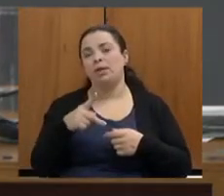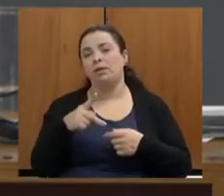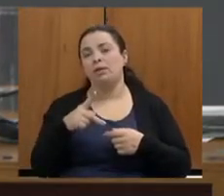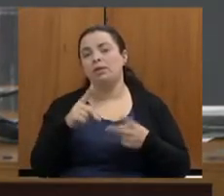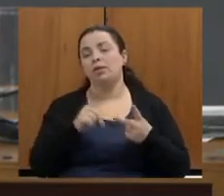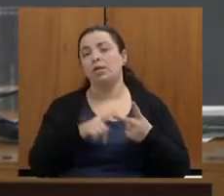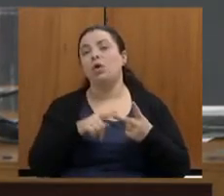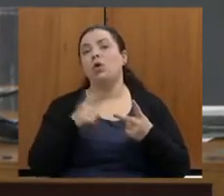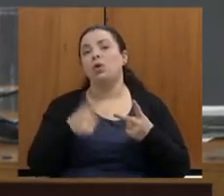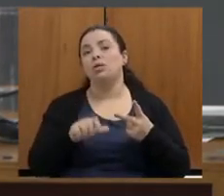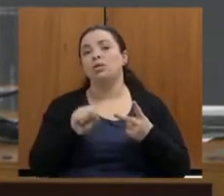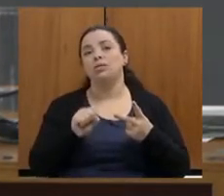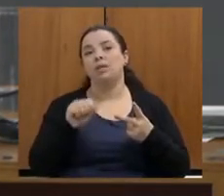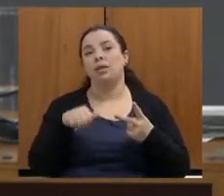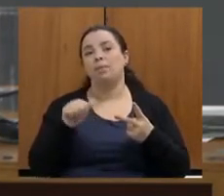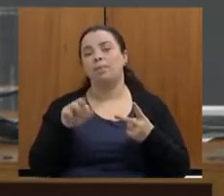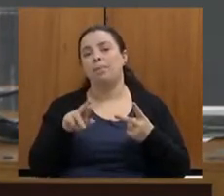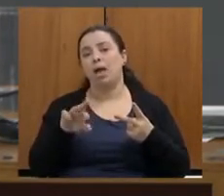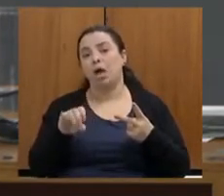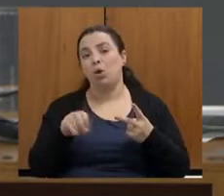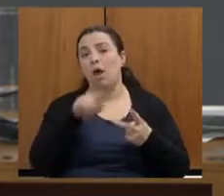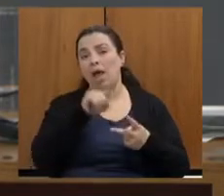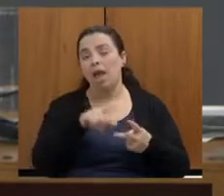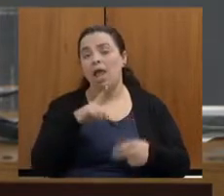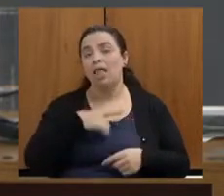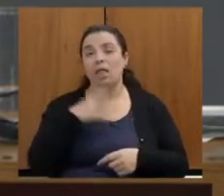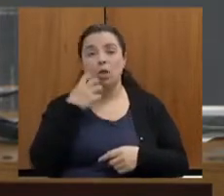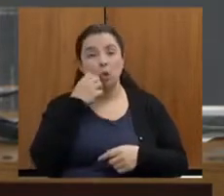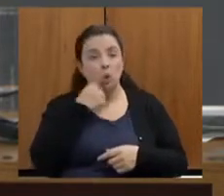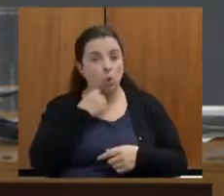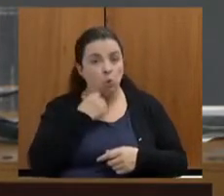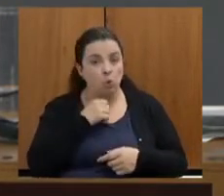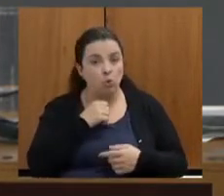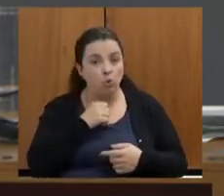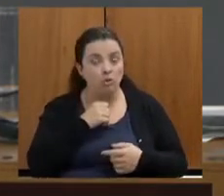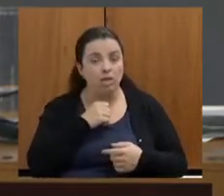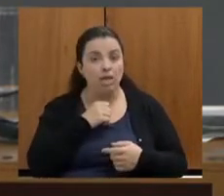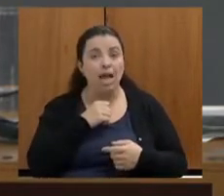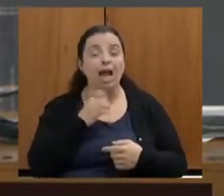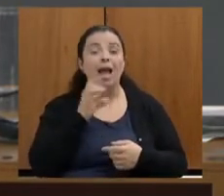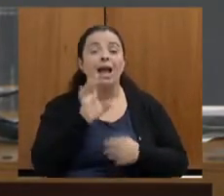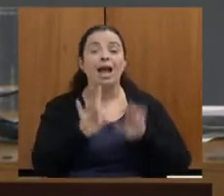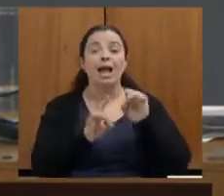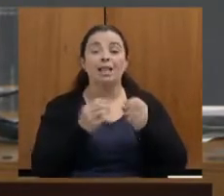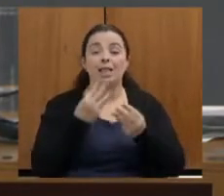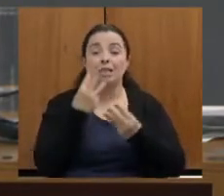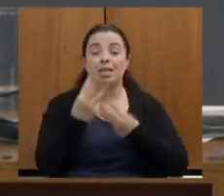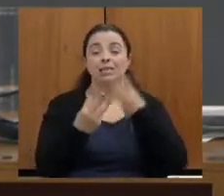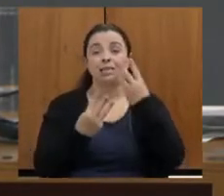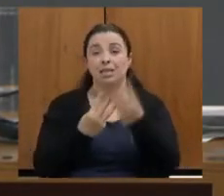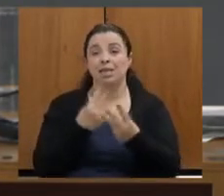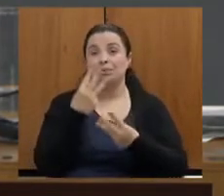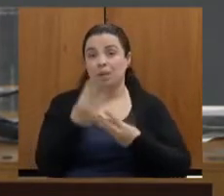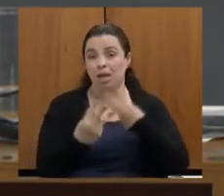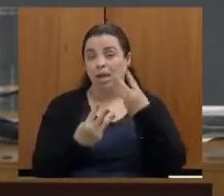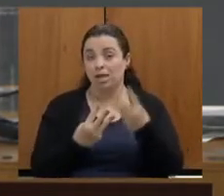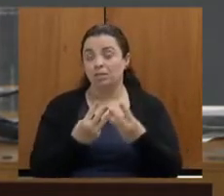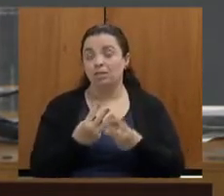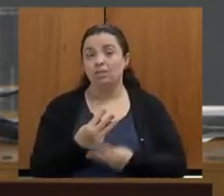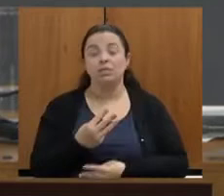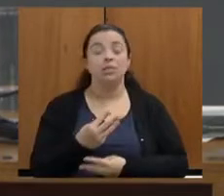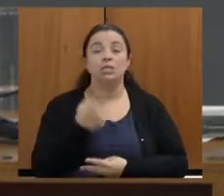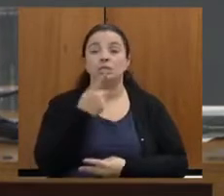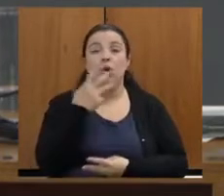que tem lucro trimestral que ultrapassa 100 bilhões só aqui no Brasil